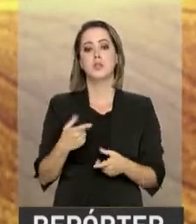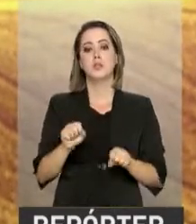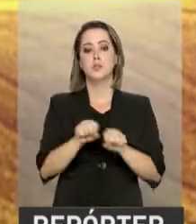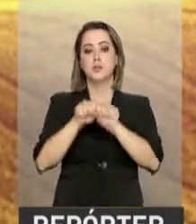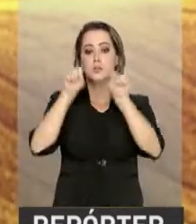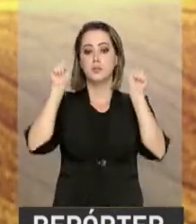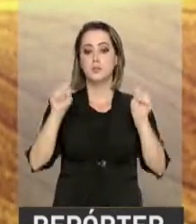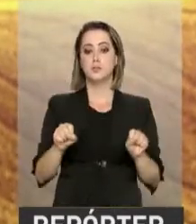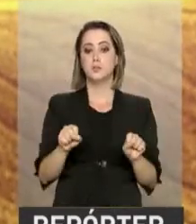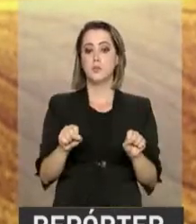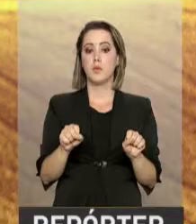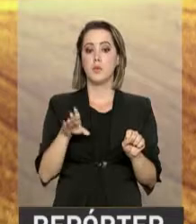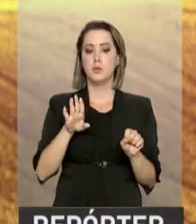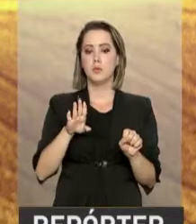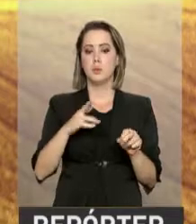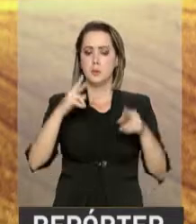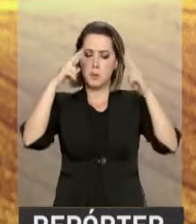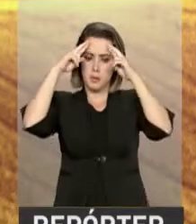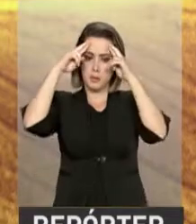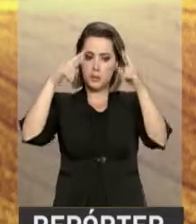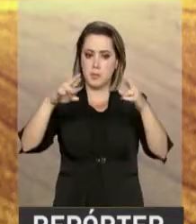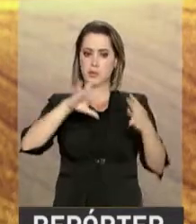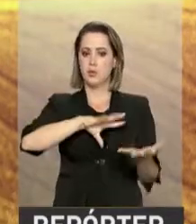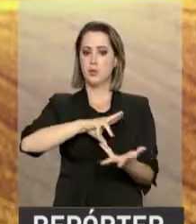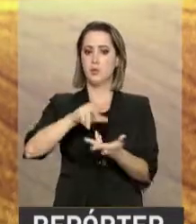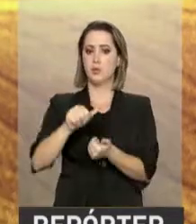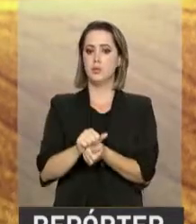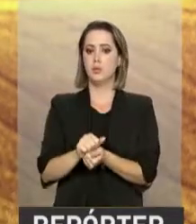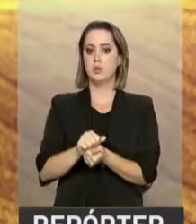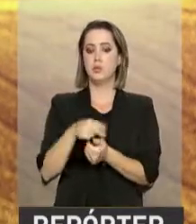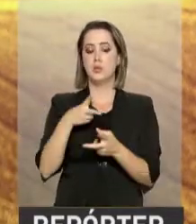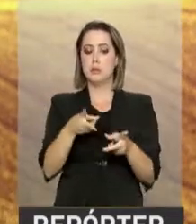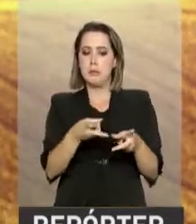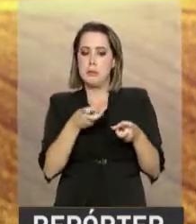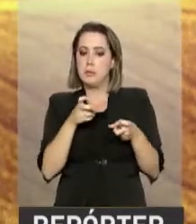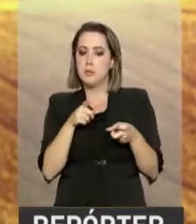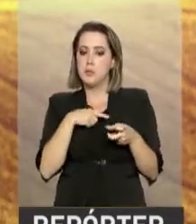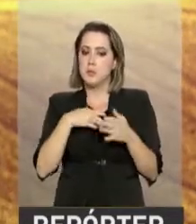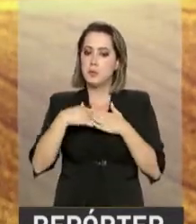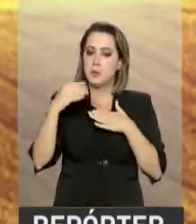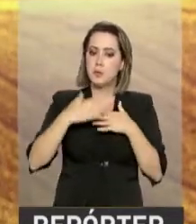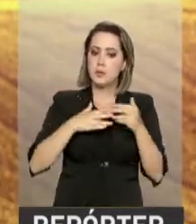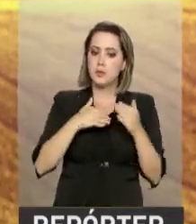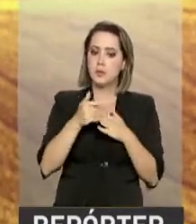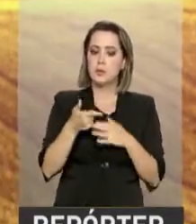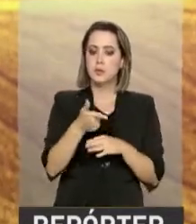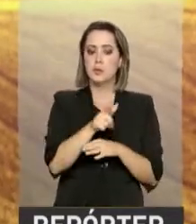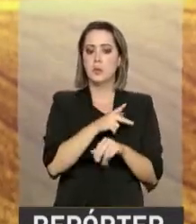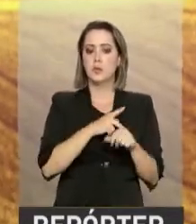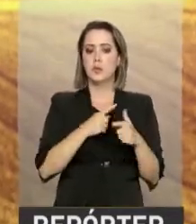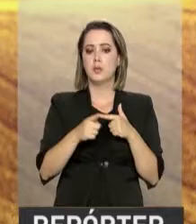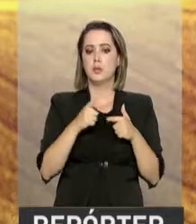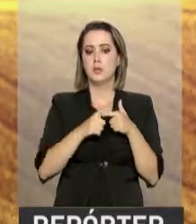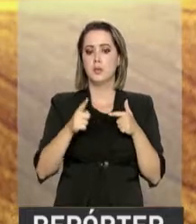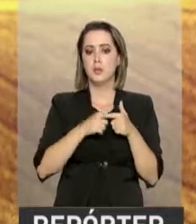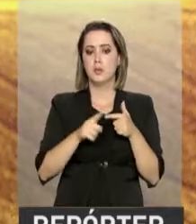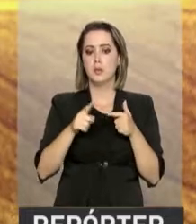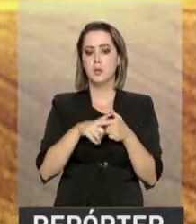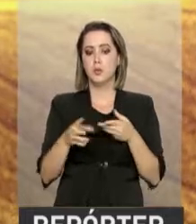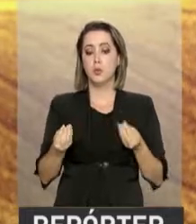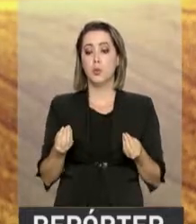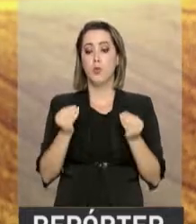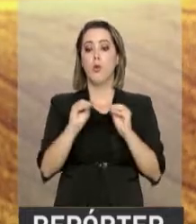sistemas mais respeitados do mundo, e que se perceberem qualquer irregularidade nos produtos